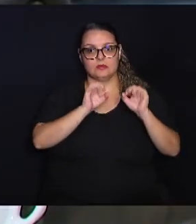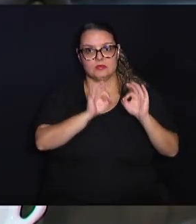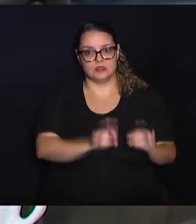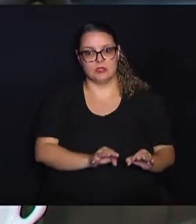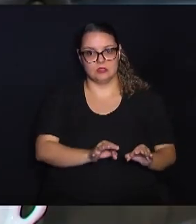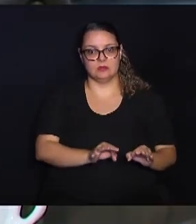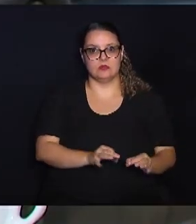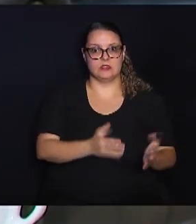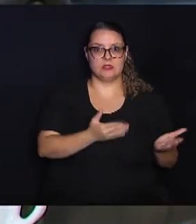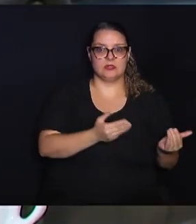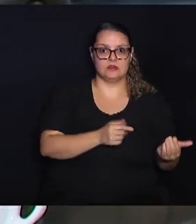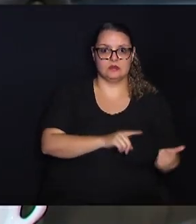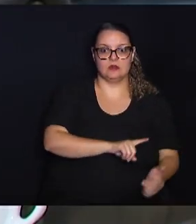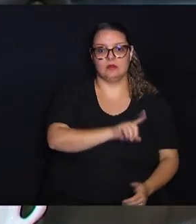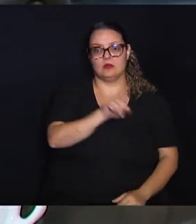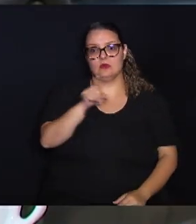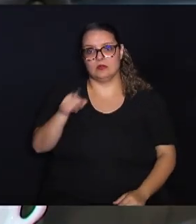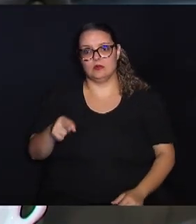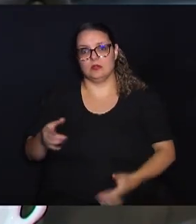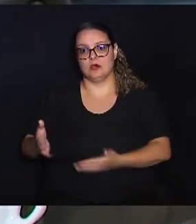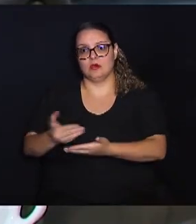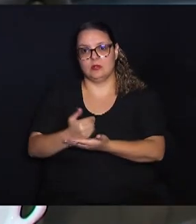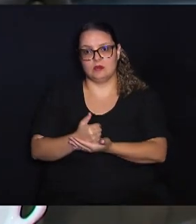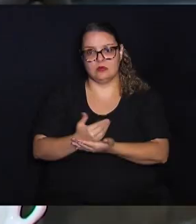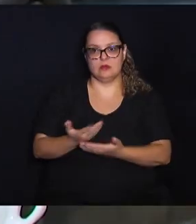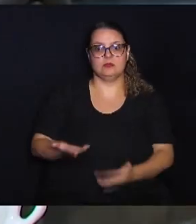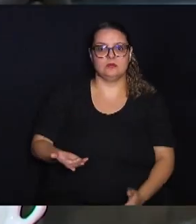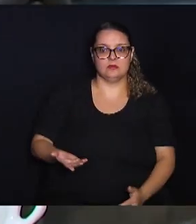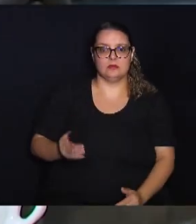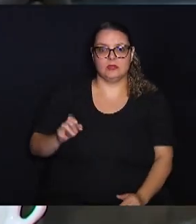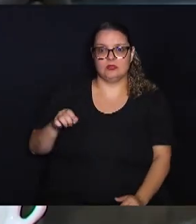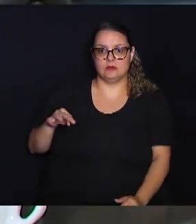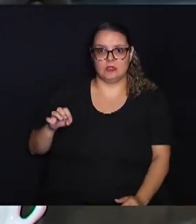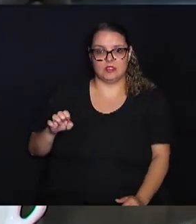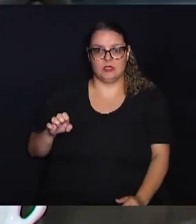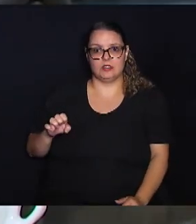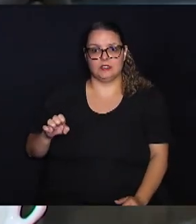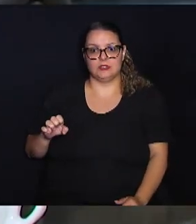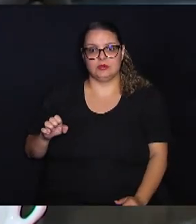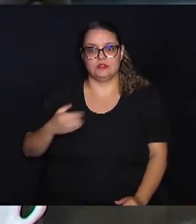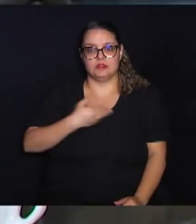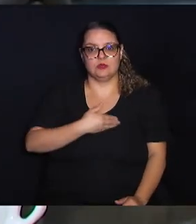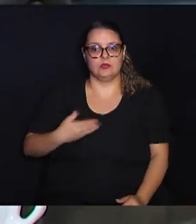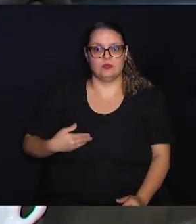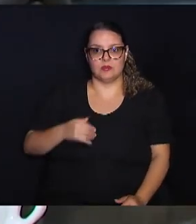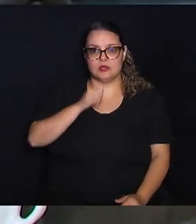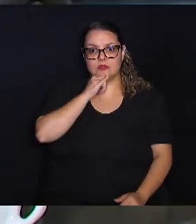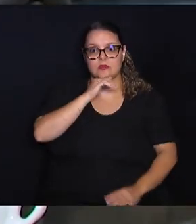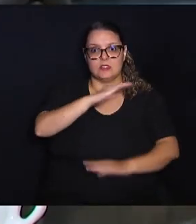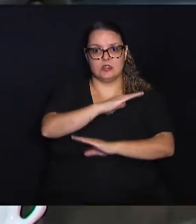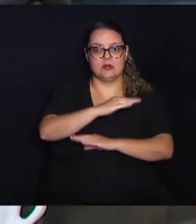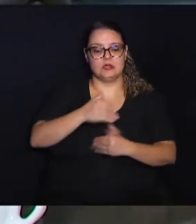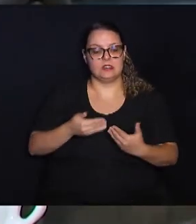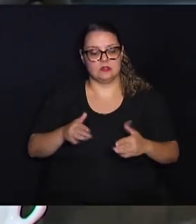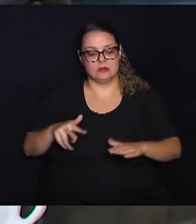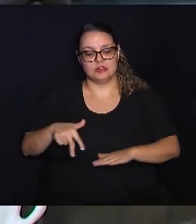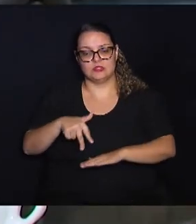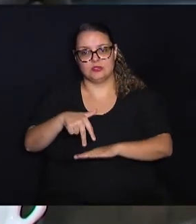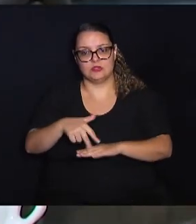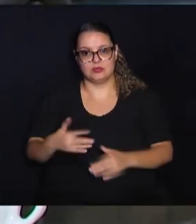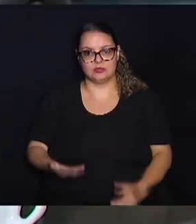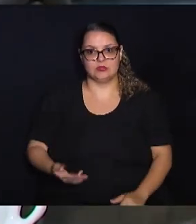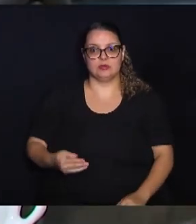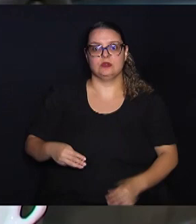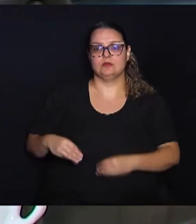esse jovem ele vai ser acolhido um ente público, por exemplo, a Câmara. Então, a Câmara está se colocando à disposição do Ministério